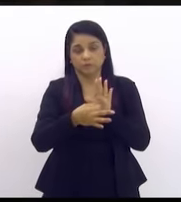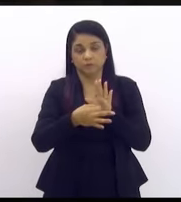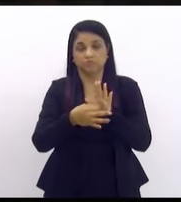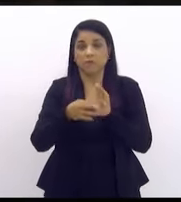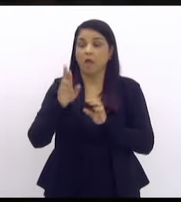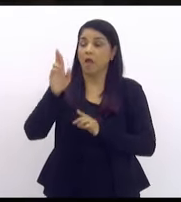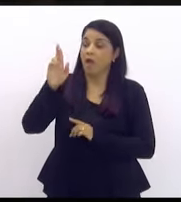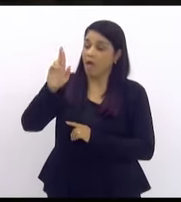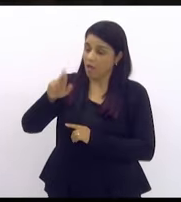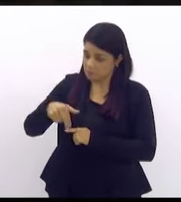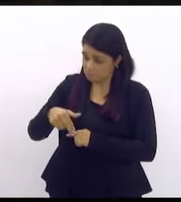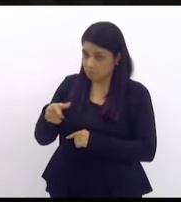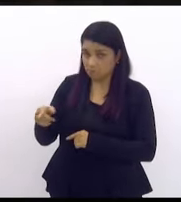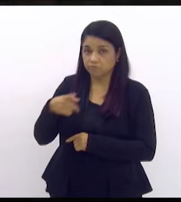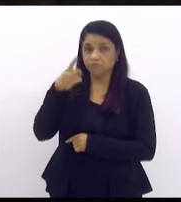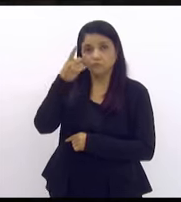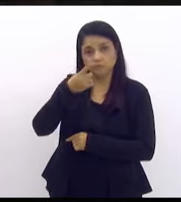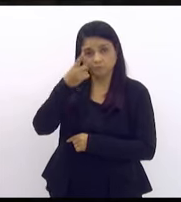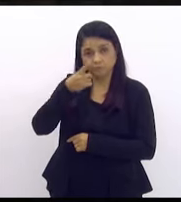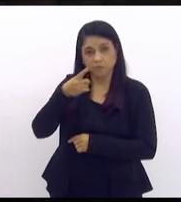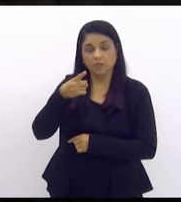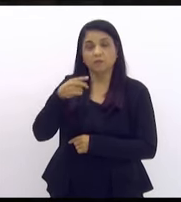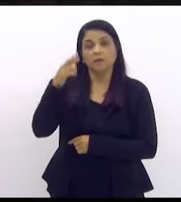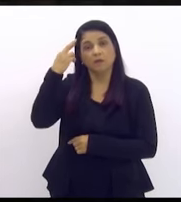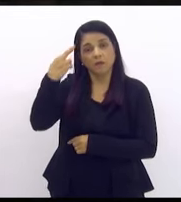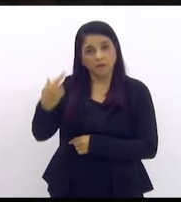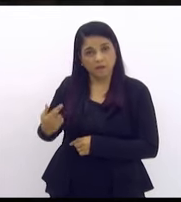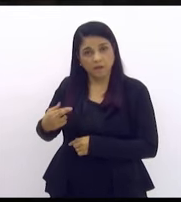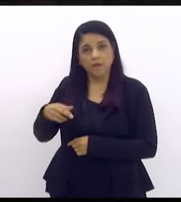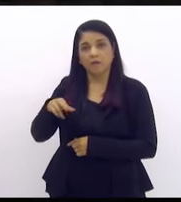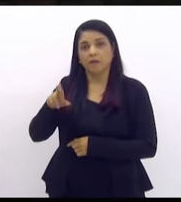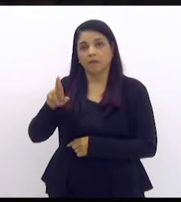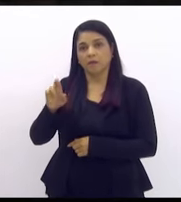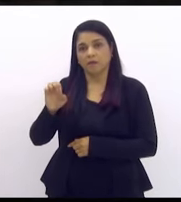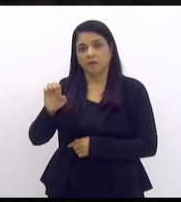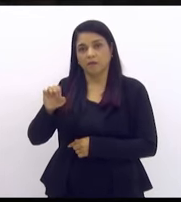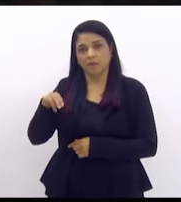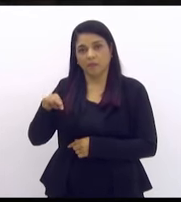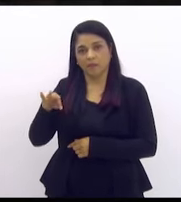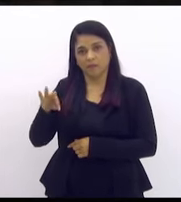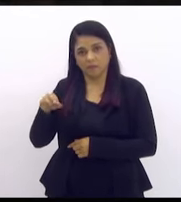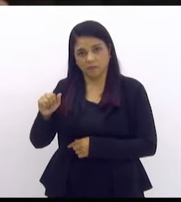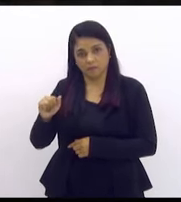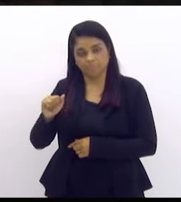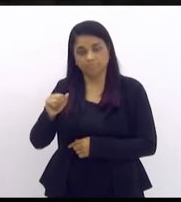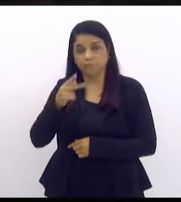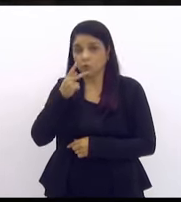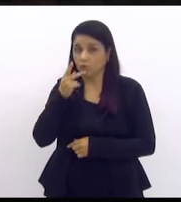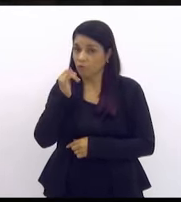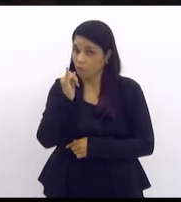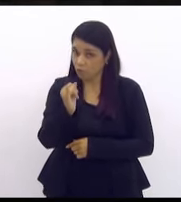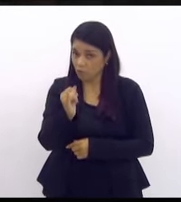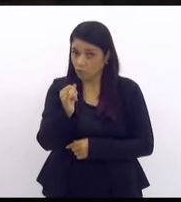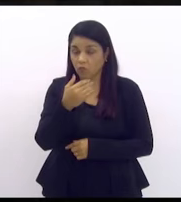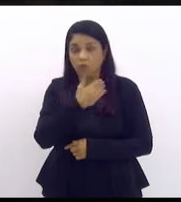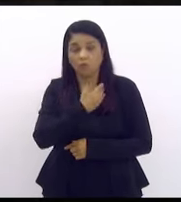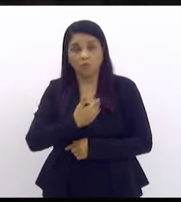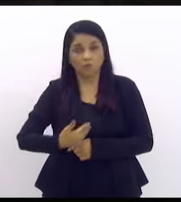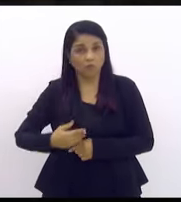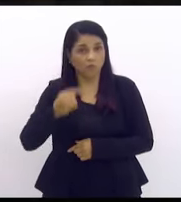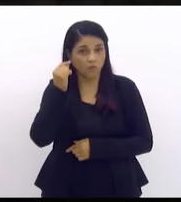razão também a deputada Renata, quando afirma que o governo